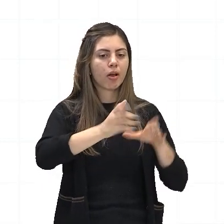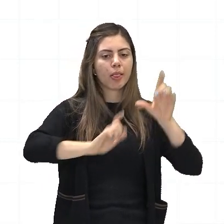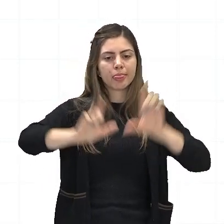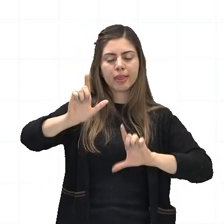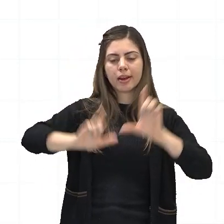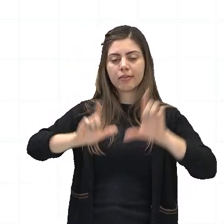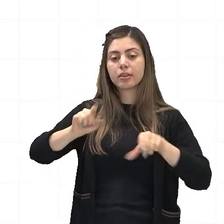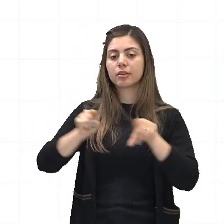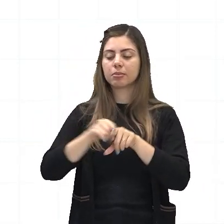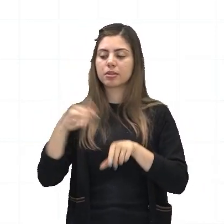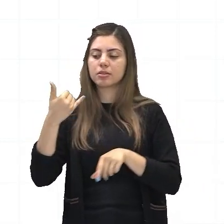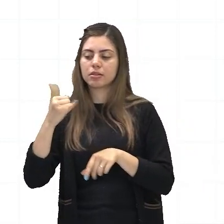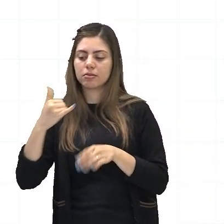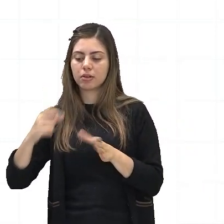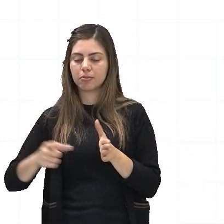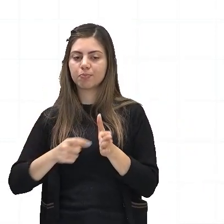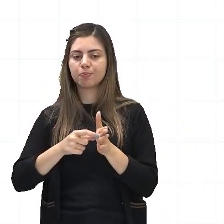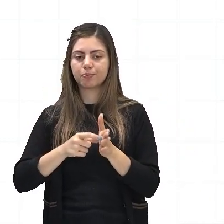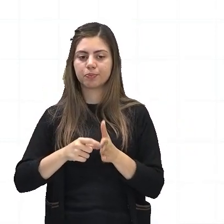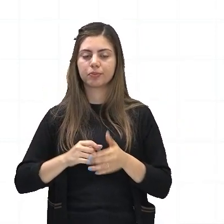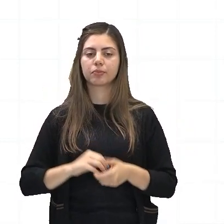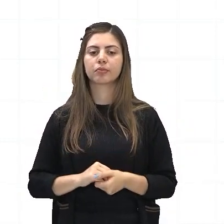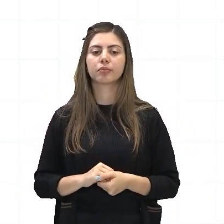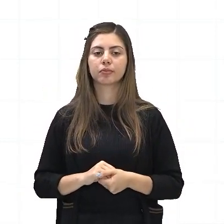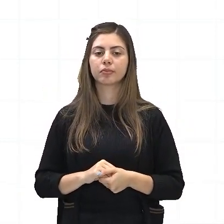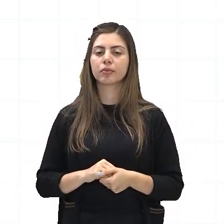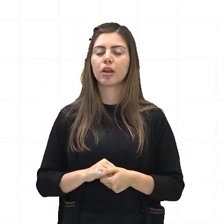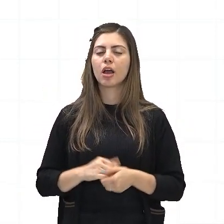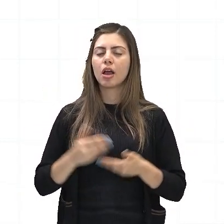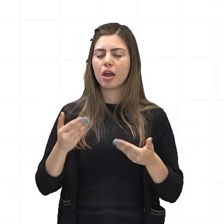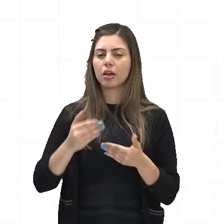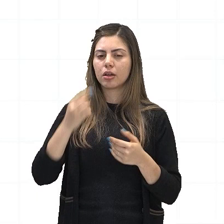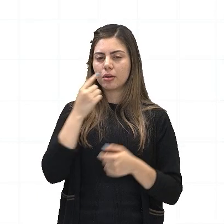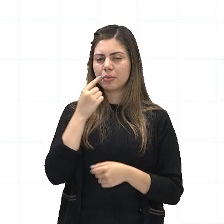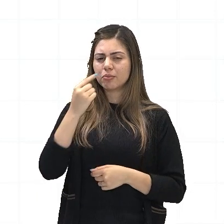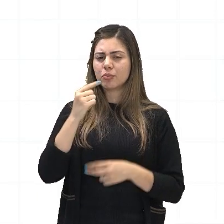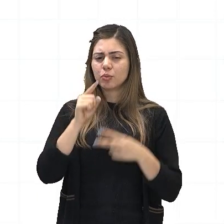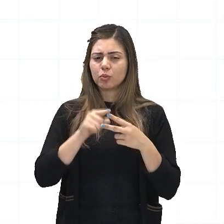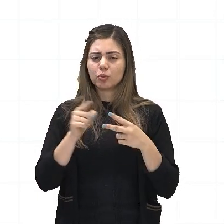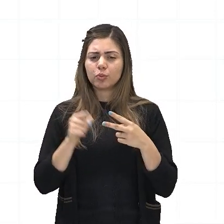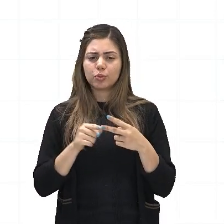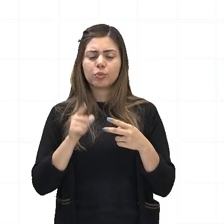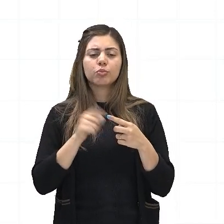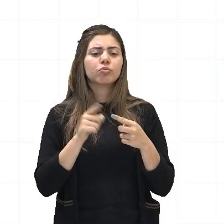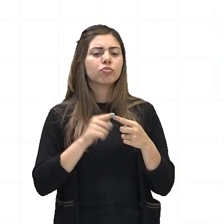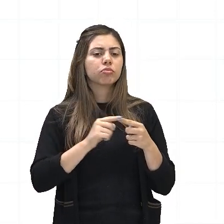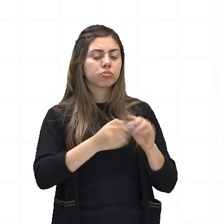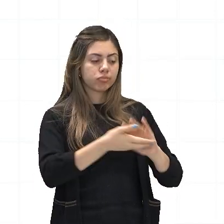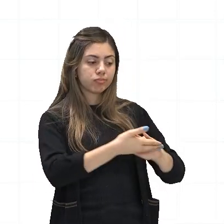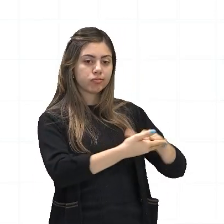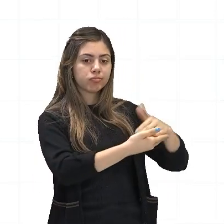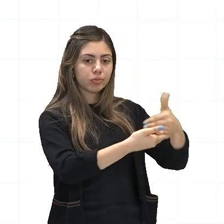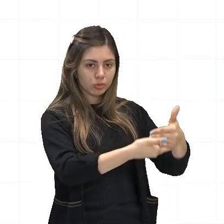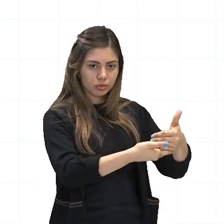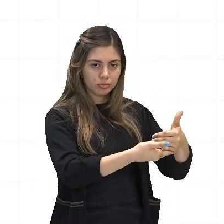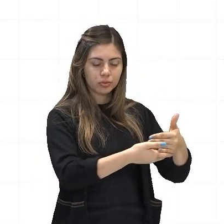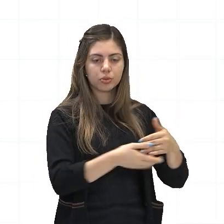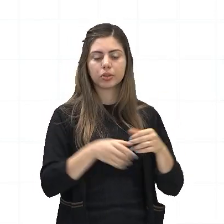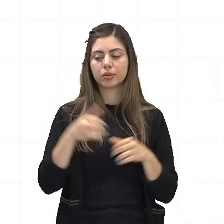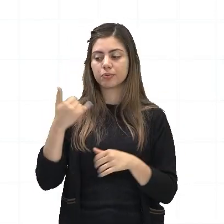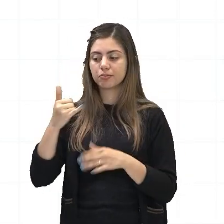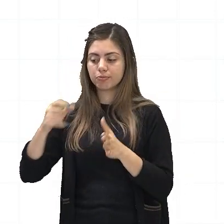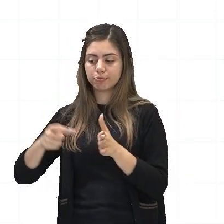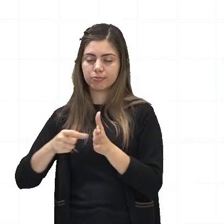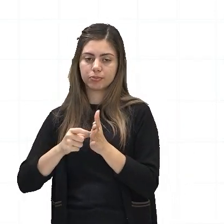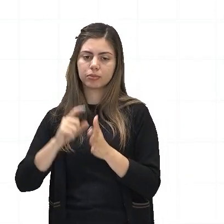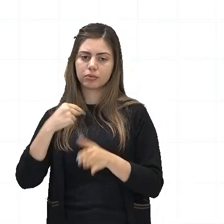televisão e carregador de celular. Aí a gente chama a atenção para 2 pontos, né, que são os notebooks e o carregador de celular. Você sabe que a gente precisa